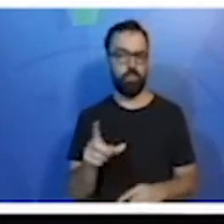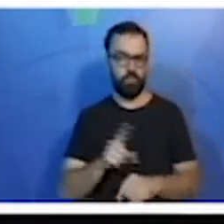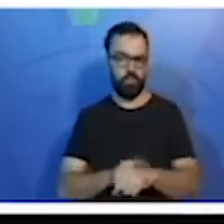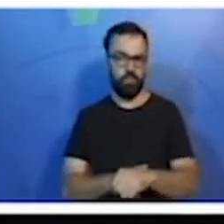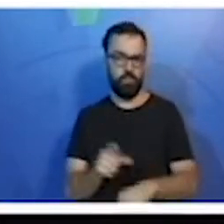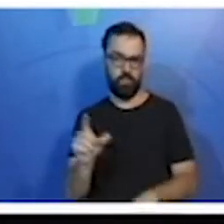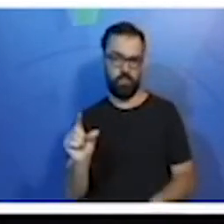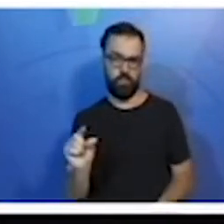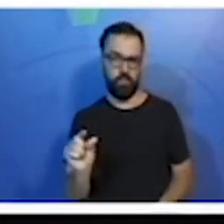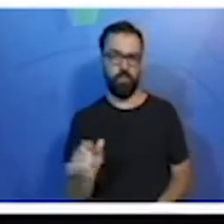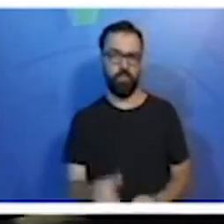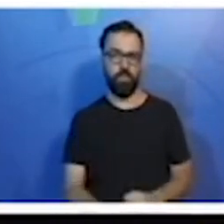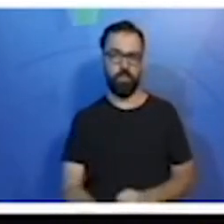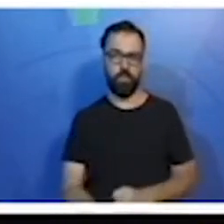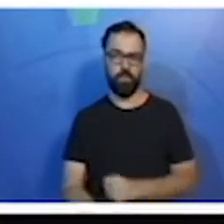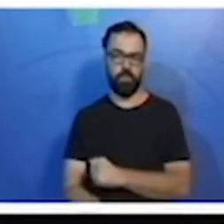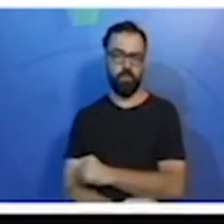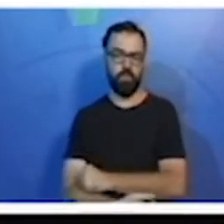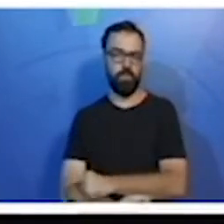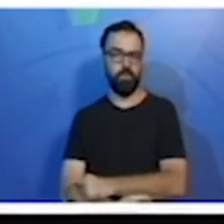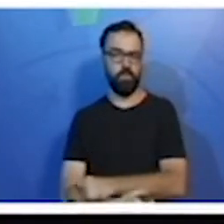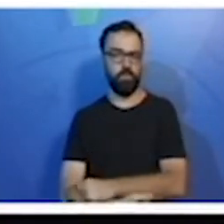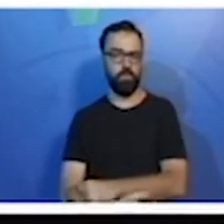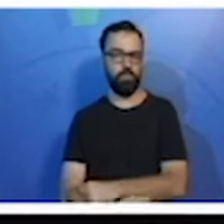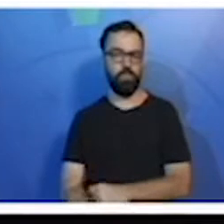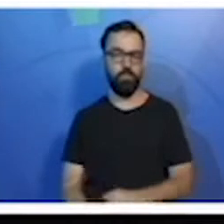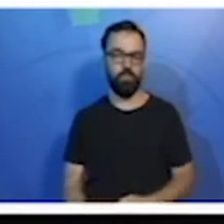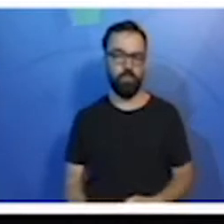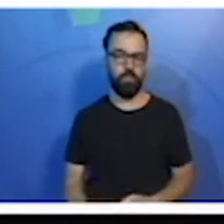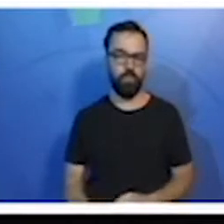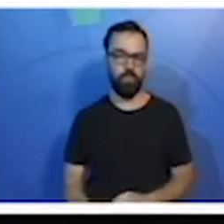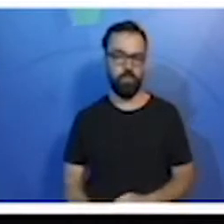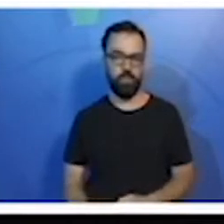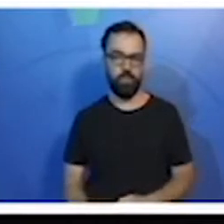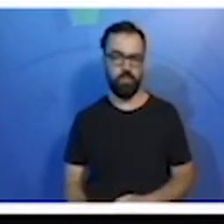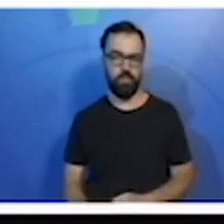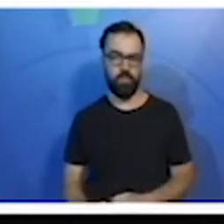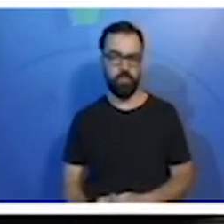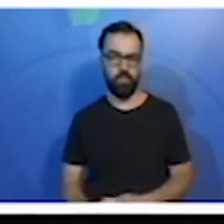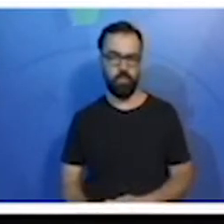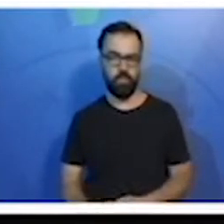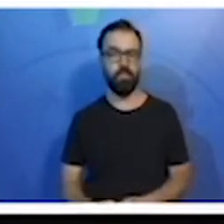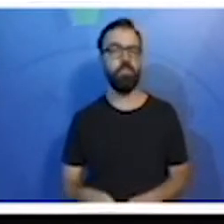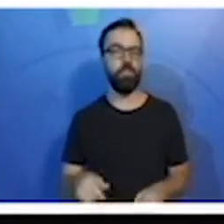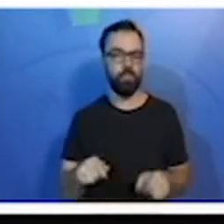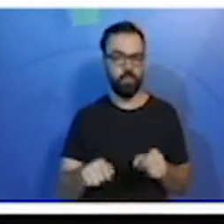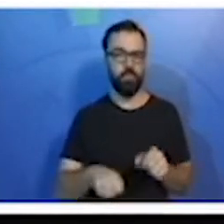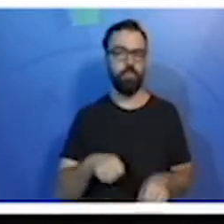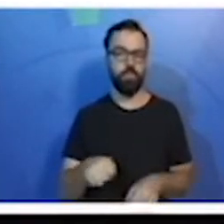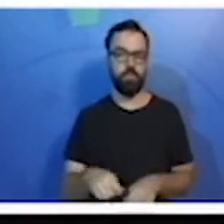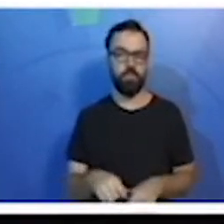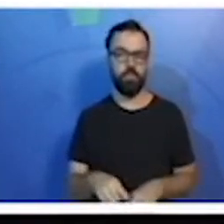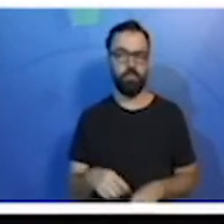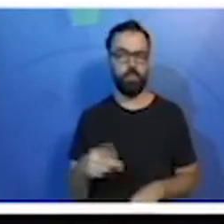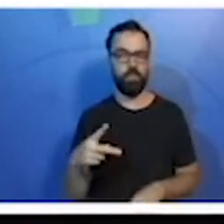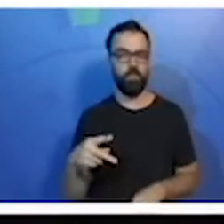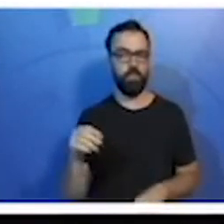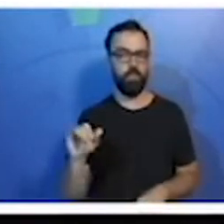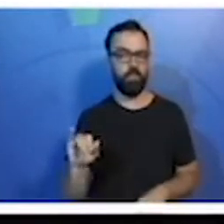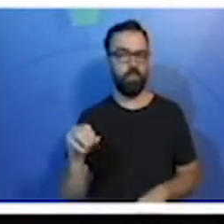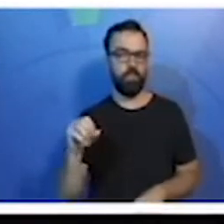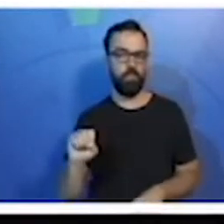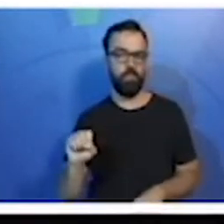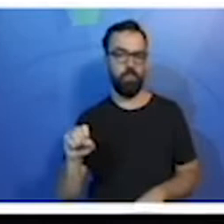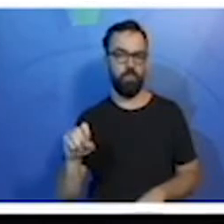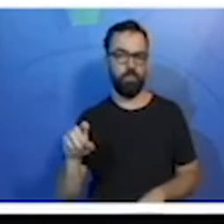menor tempo ou venceram ou chegar na frente dos competidores bom então ciclismo de pista é uma modalidade